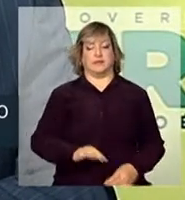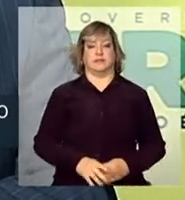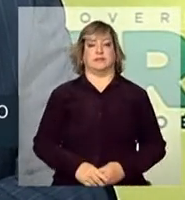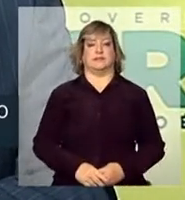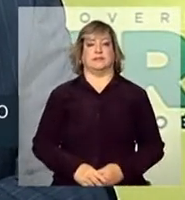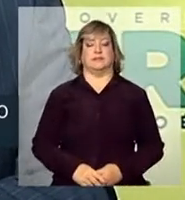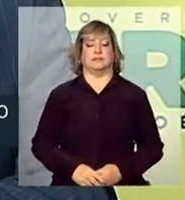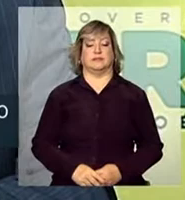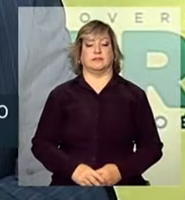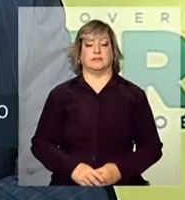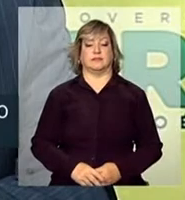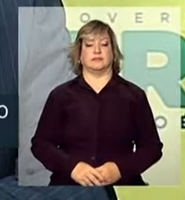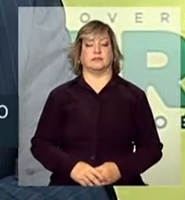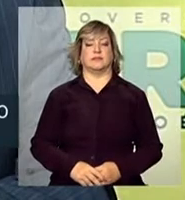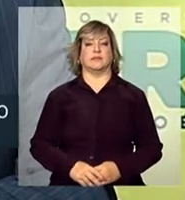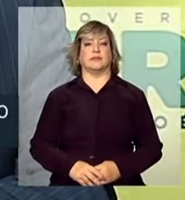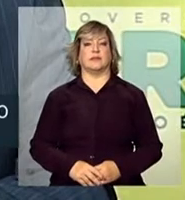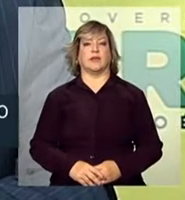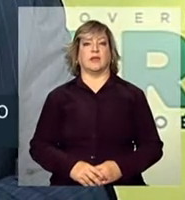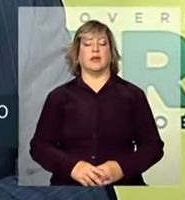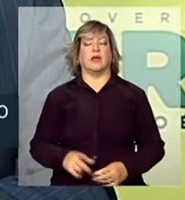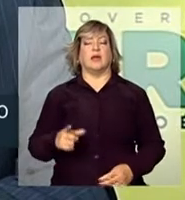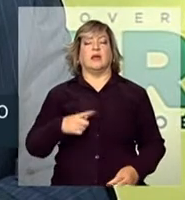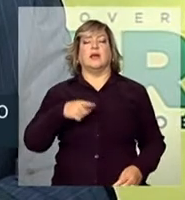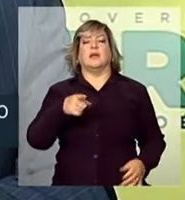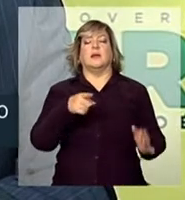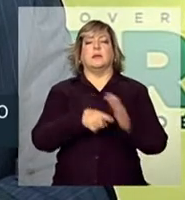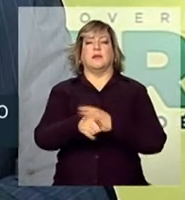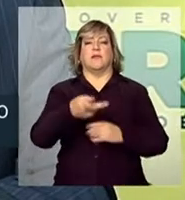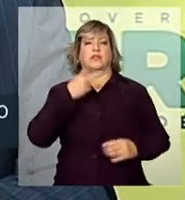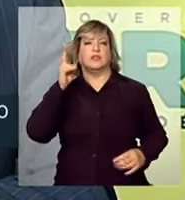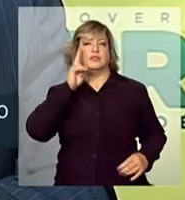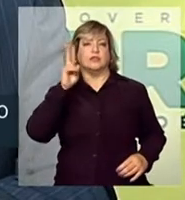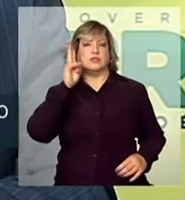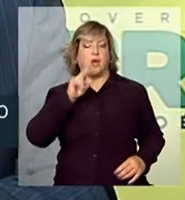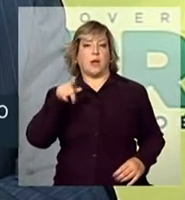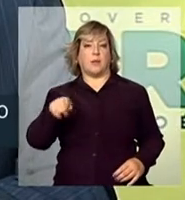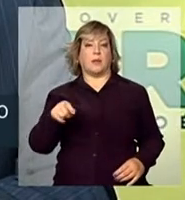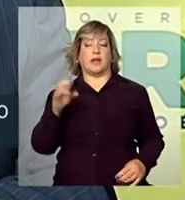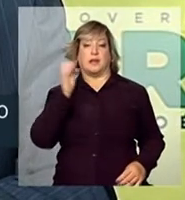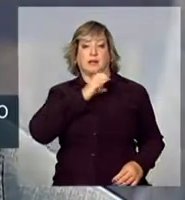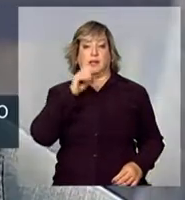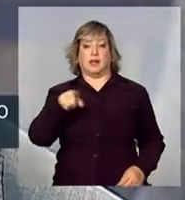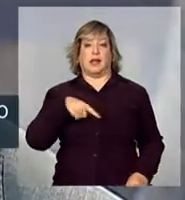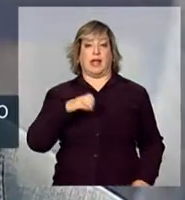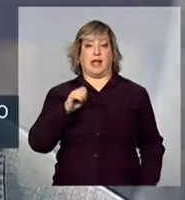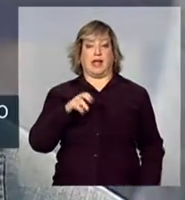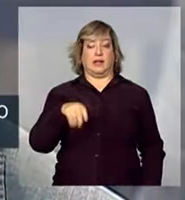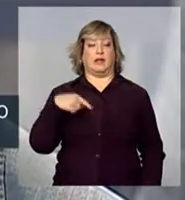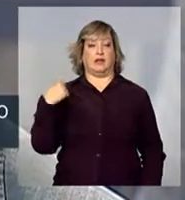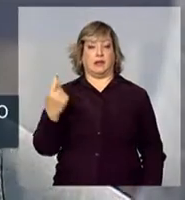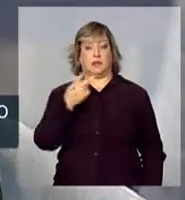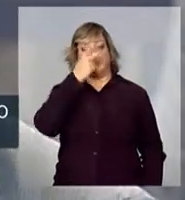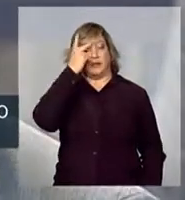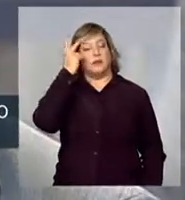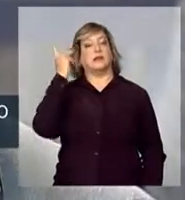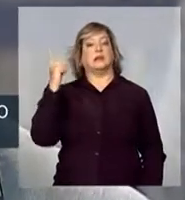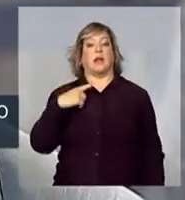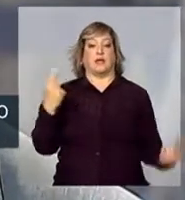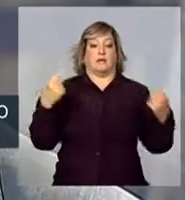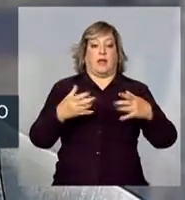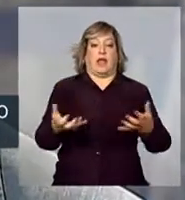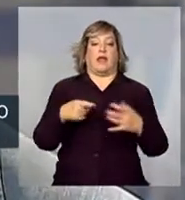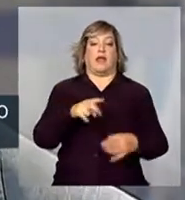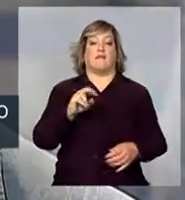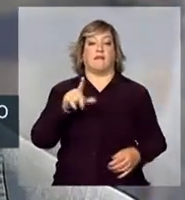porque não gosta do g-15 falou agora sobre a exigência do Enem Plus estudante universidades que estão disputando as vagas do Ciência sem Fronteiras Há